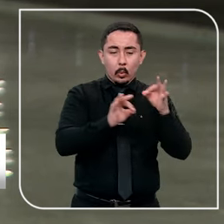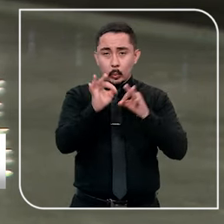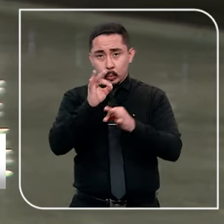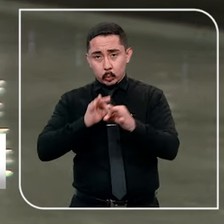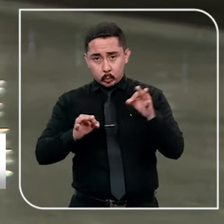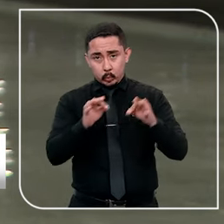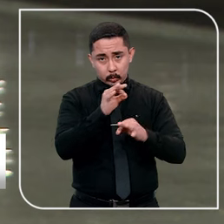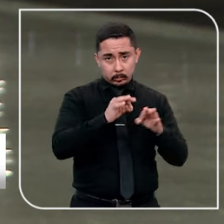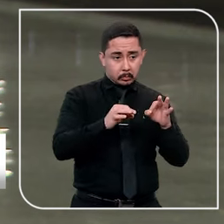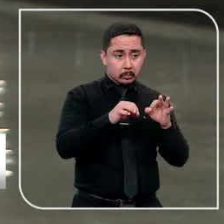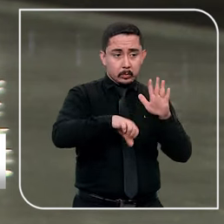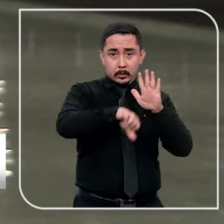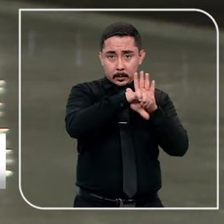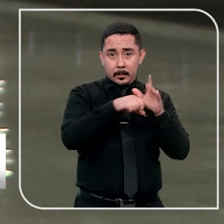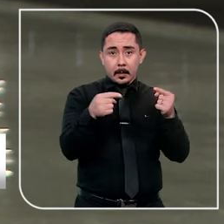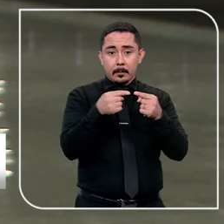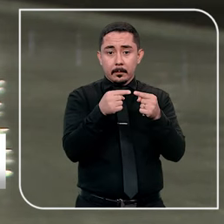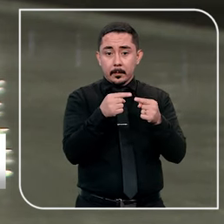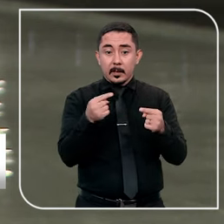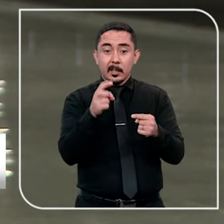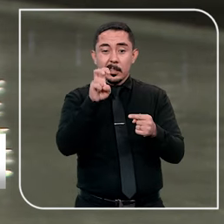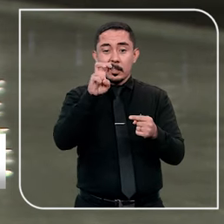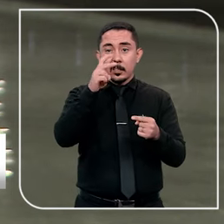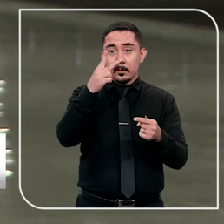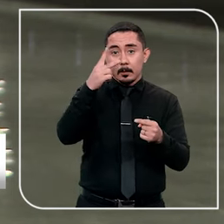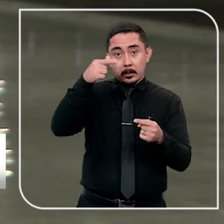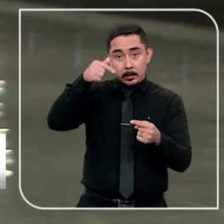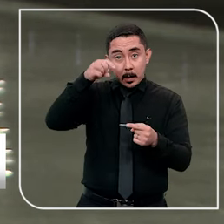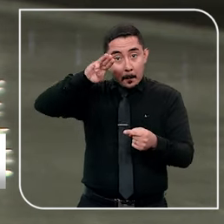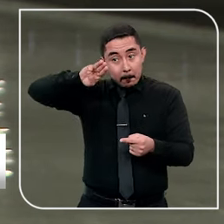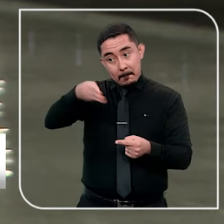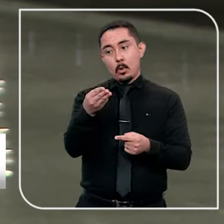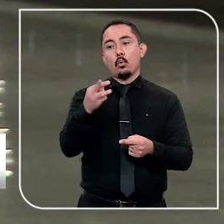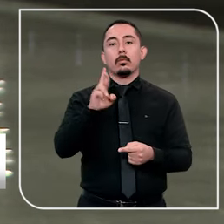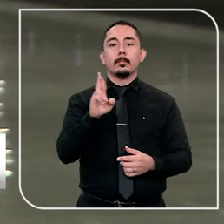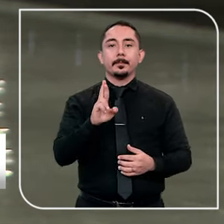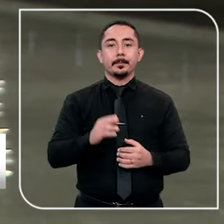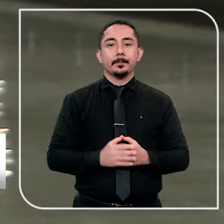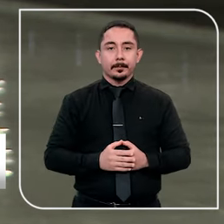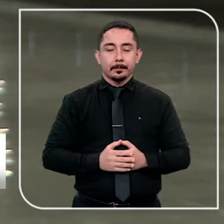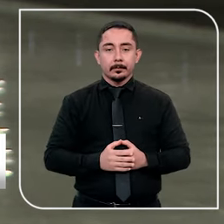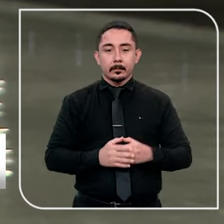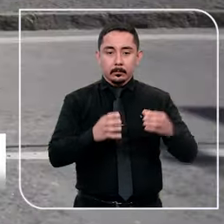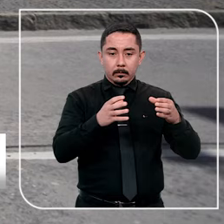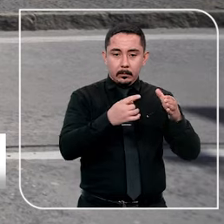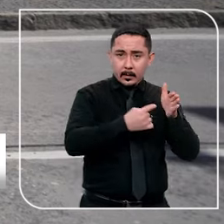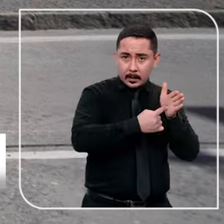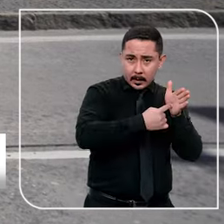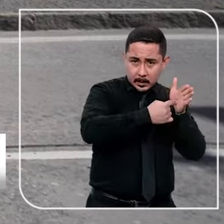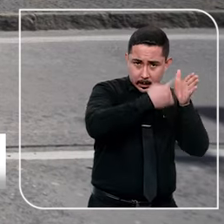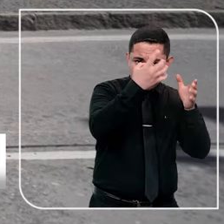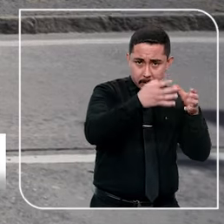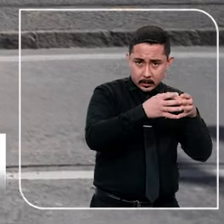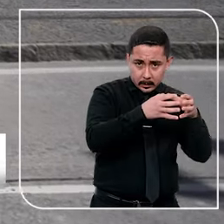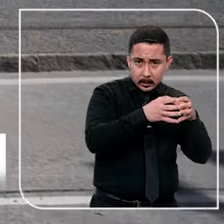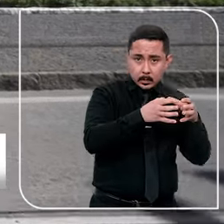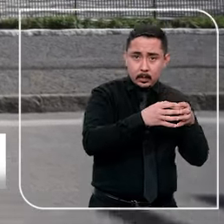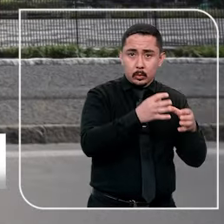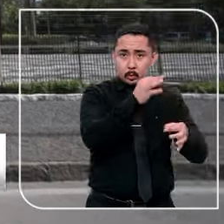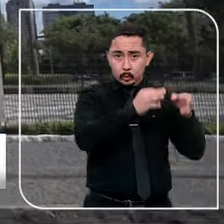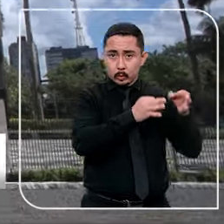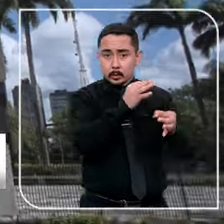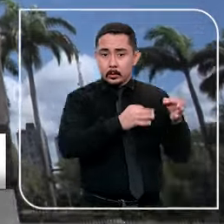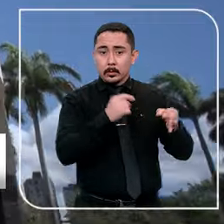organização criminosa teria sonegado mais de 527 milhões deais em primeiro grau a empresa foi